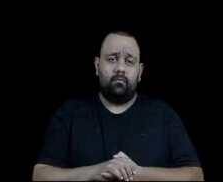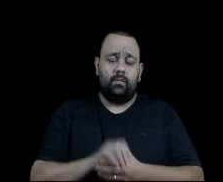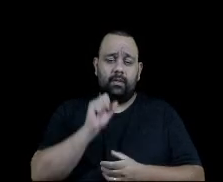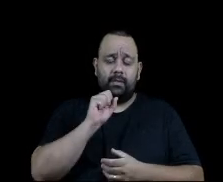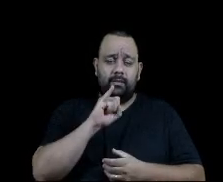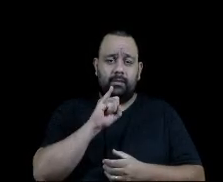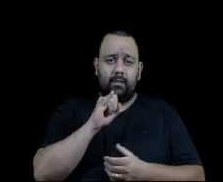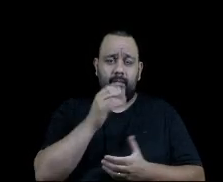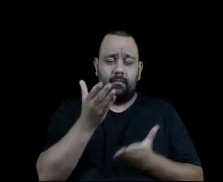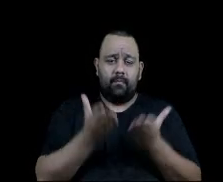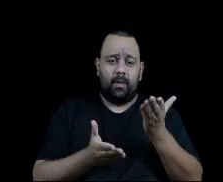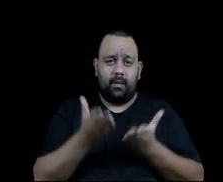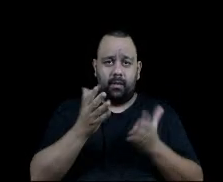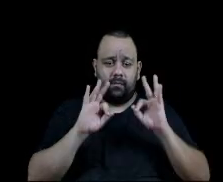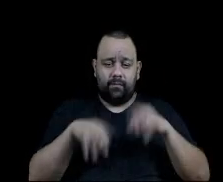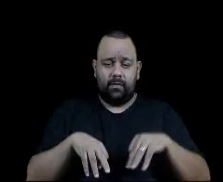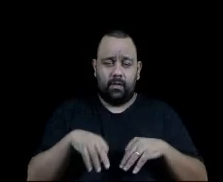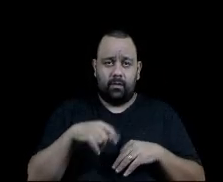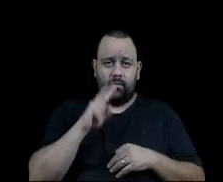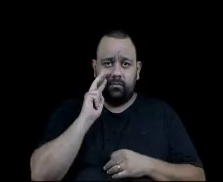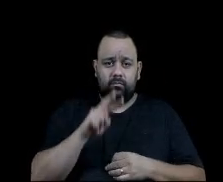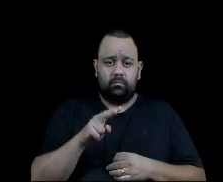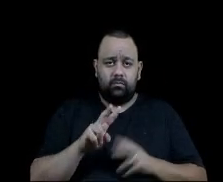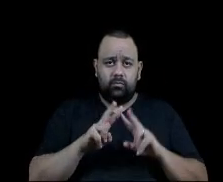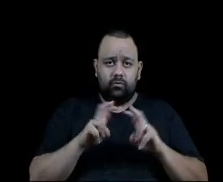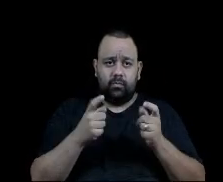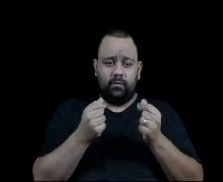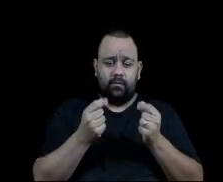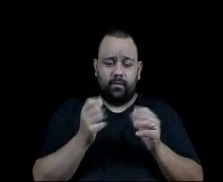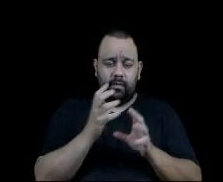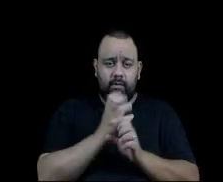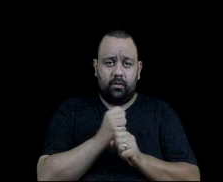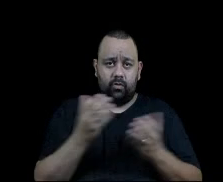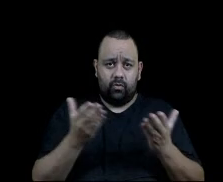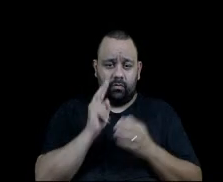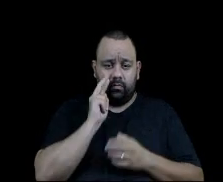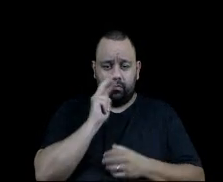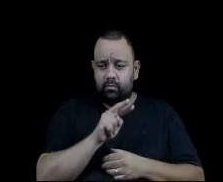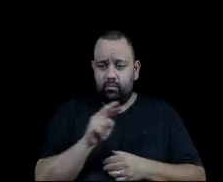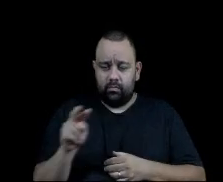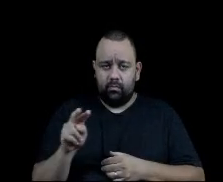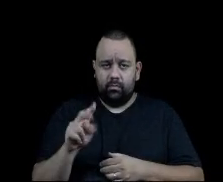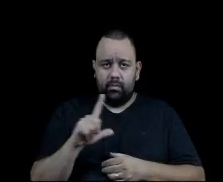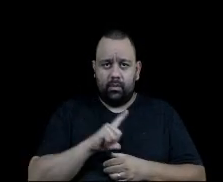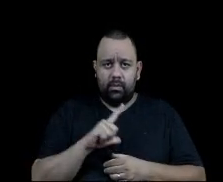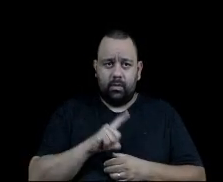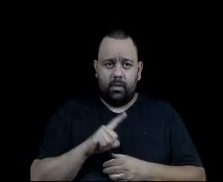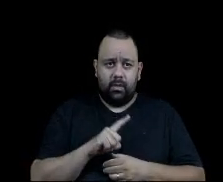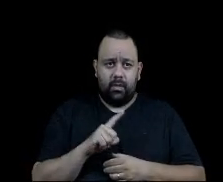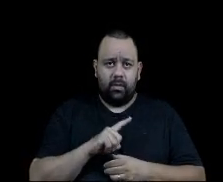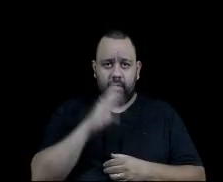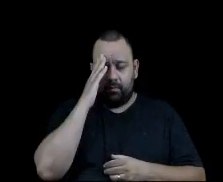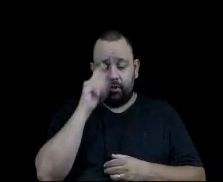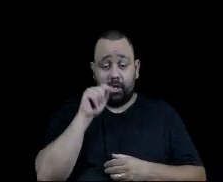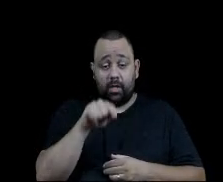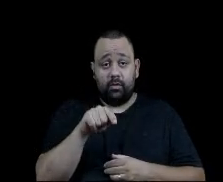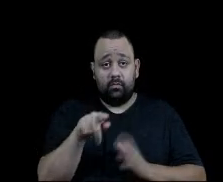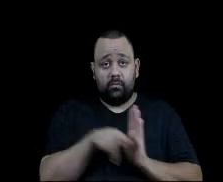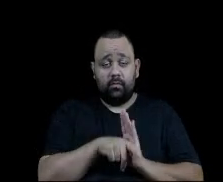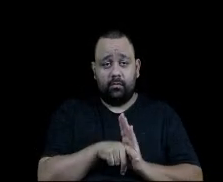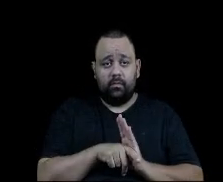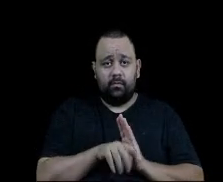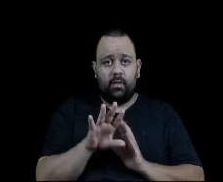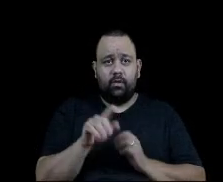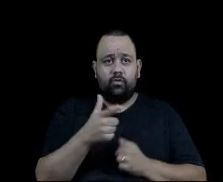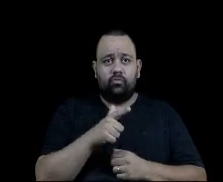não chama isso. Quando a gente fecha um balanço, a gente dá uma olhadinha mais ou menos na situação financeira. Hoje, batendo o olho aqui, para leigo, teria